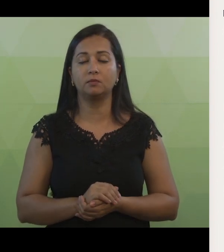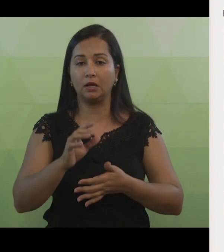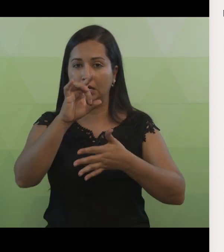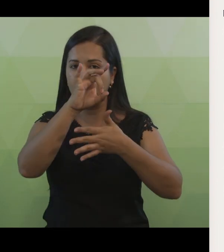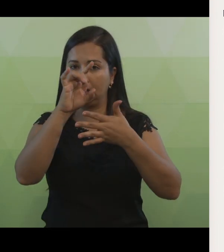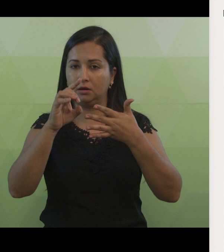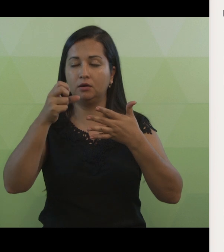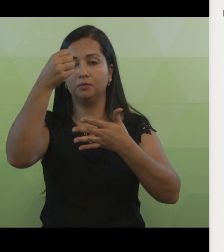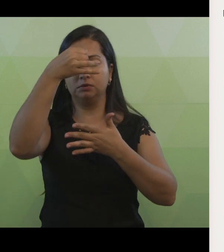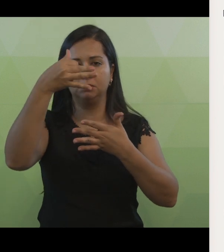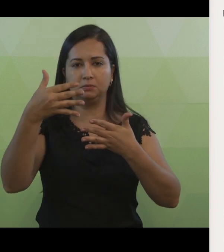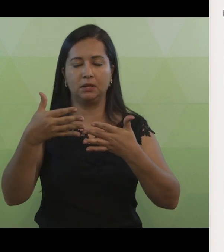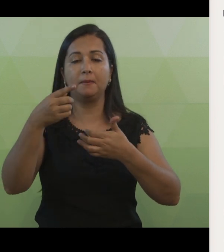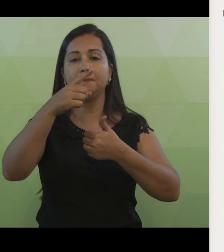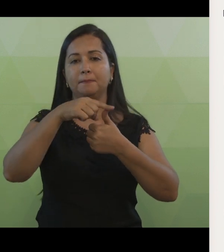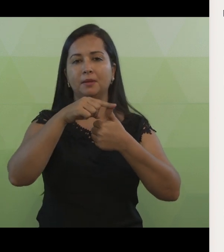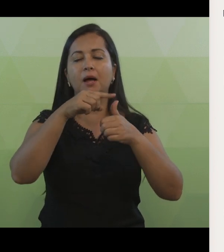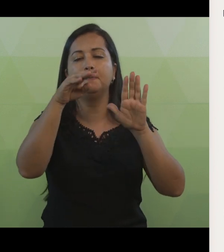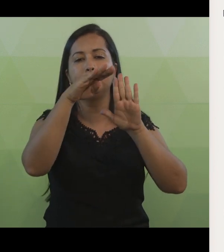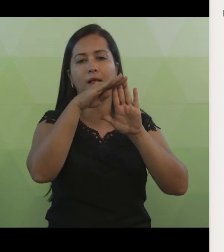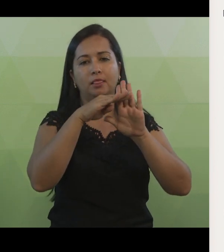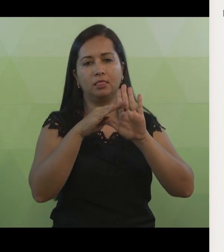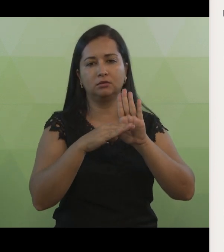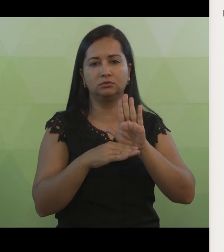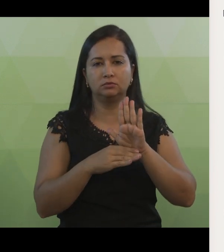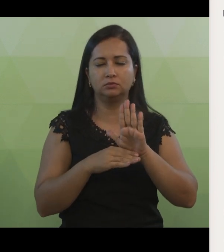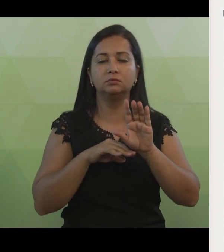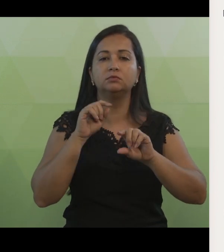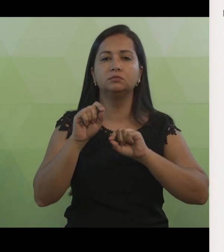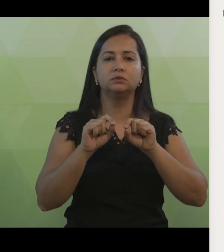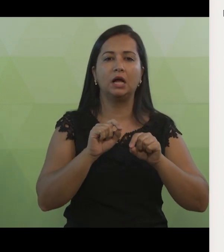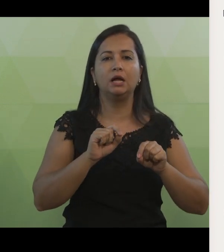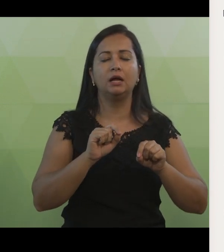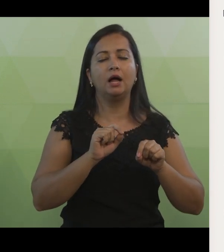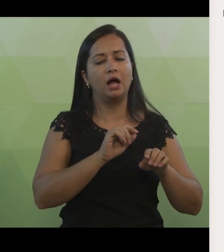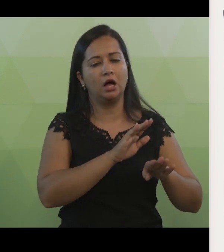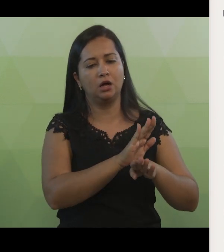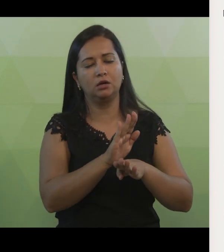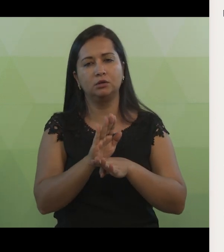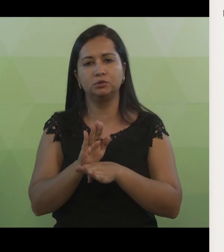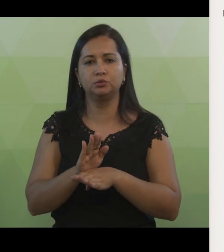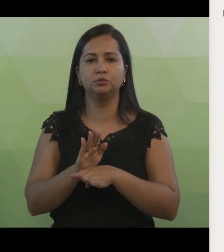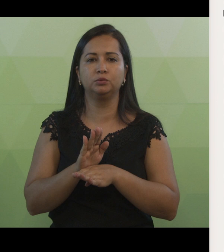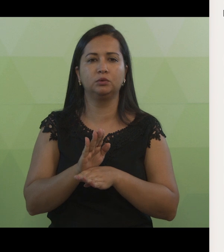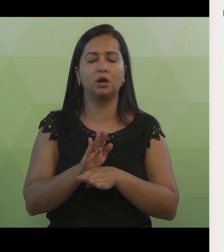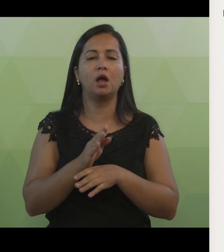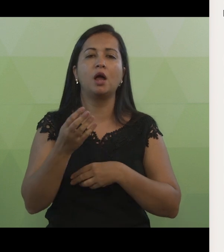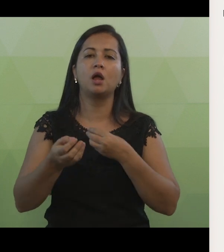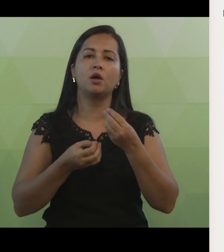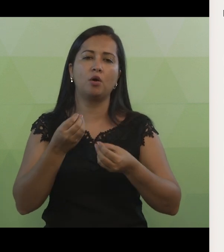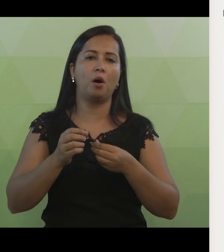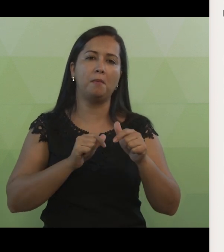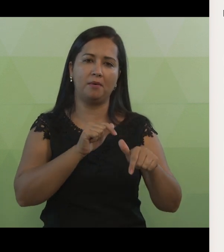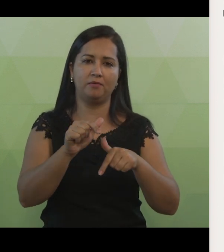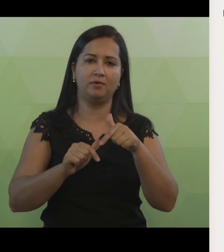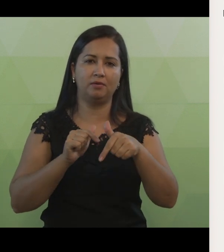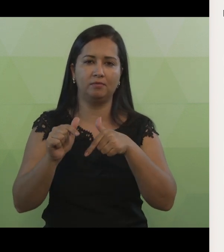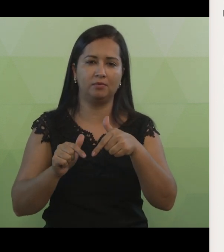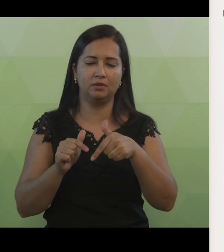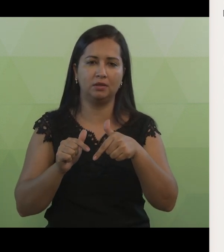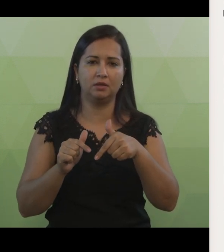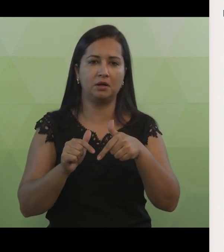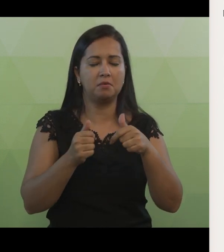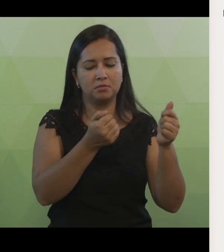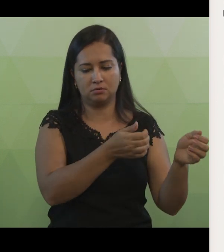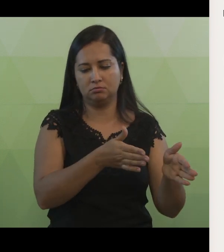A primeira etapa é o planejamento, que é auxiliar nas orientações das atividades a serem